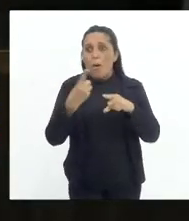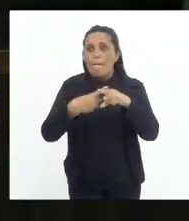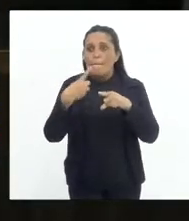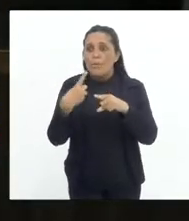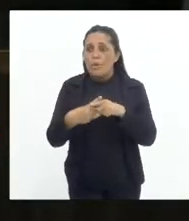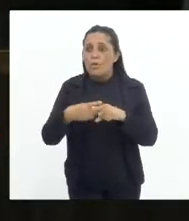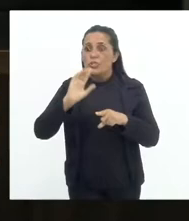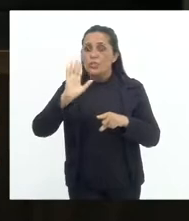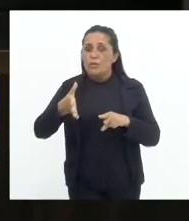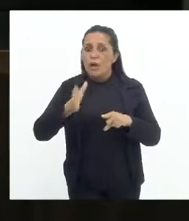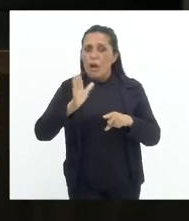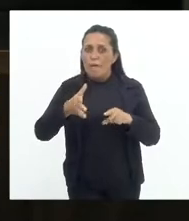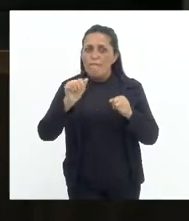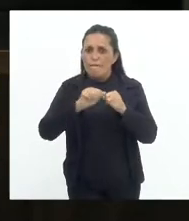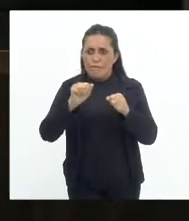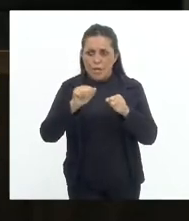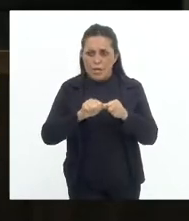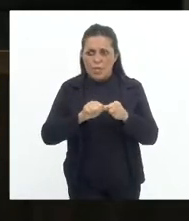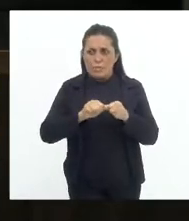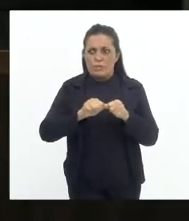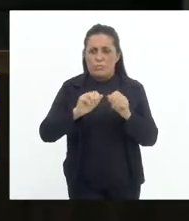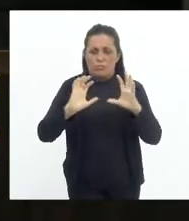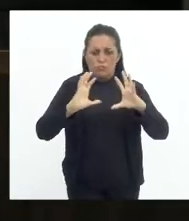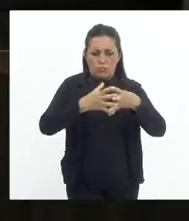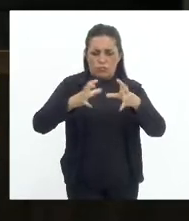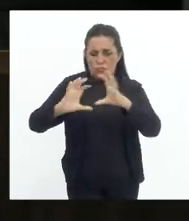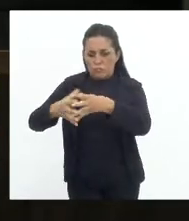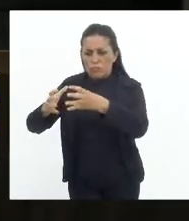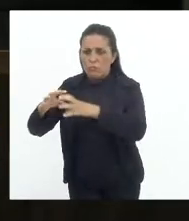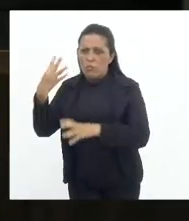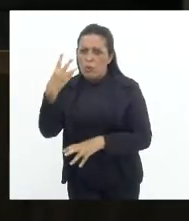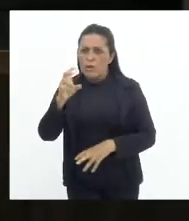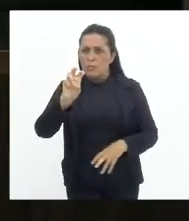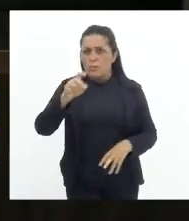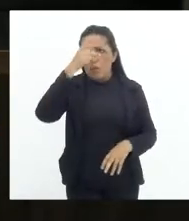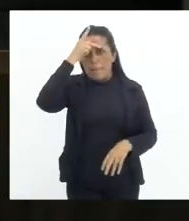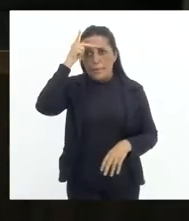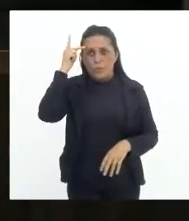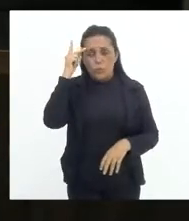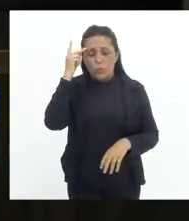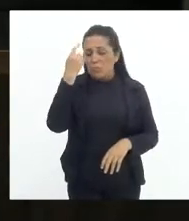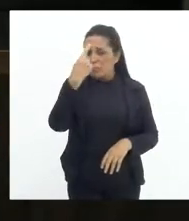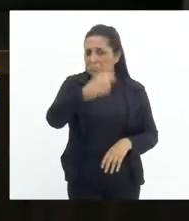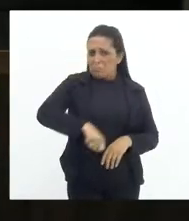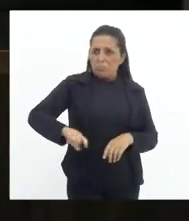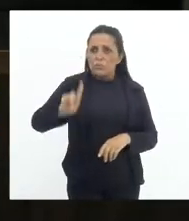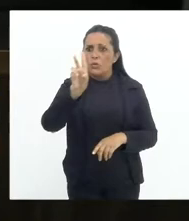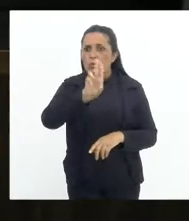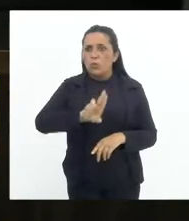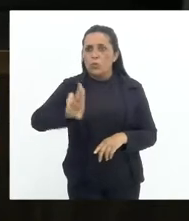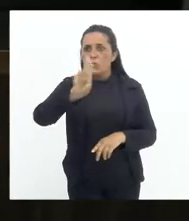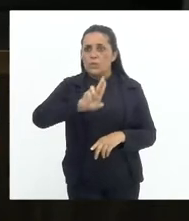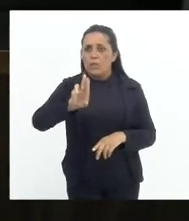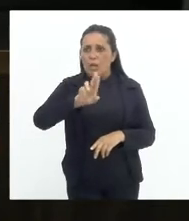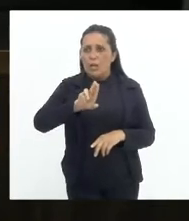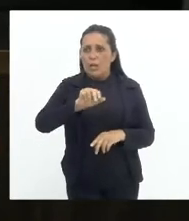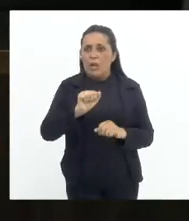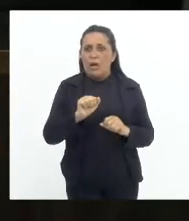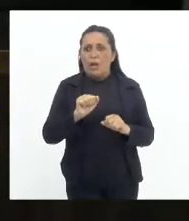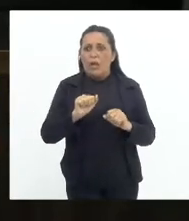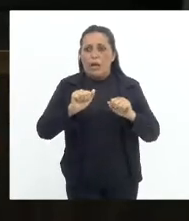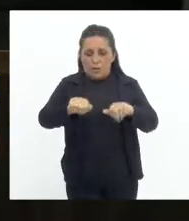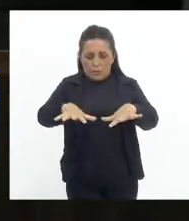em alguns gabinetes 45 pessoas a entrega sem utilizar as instalações comuns da